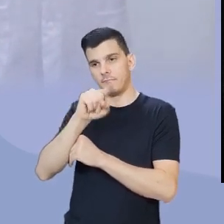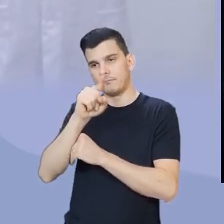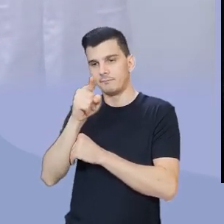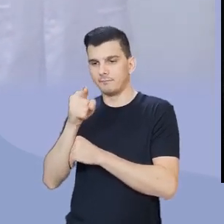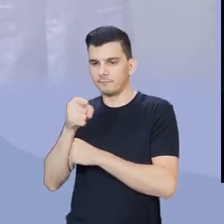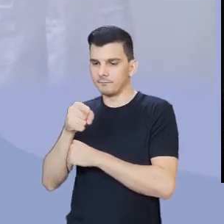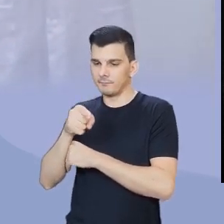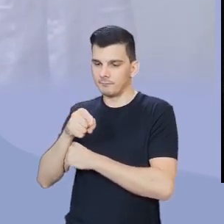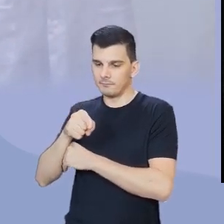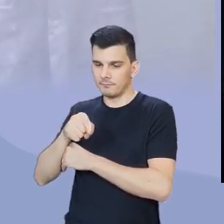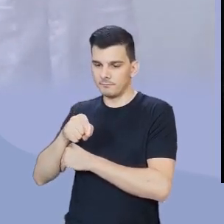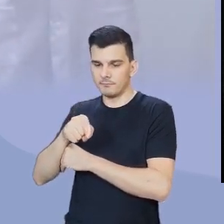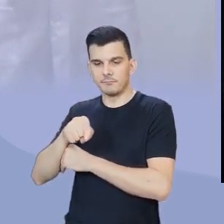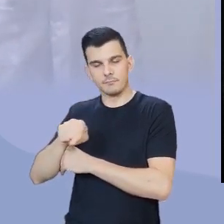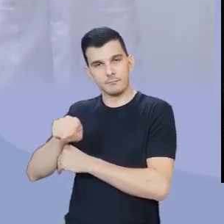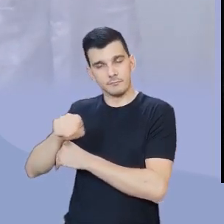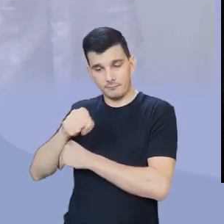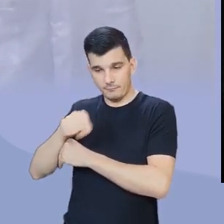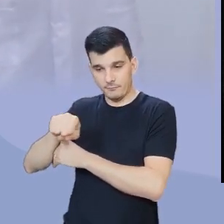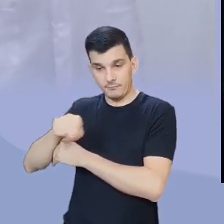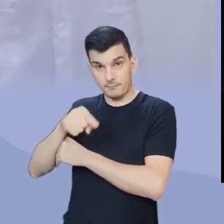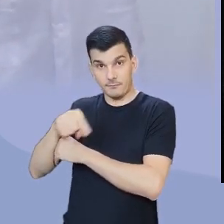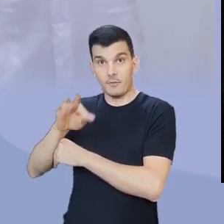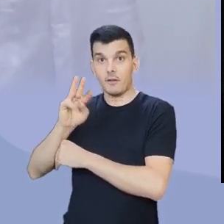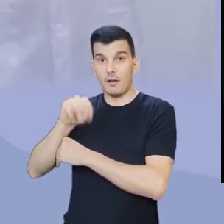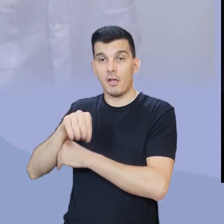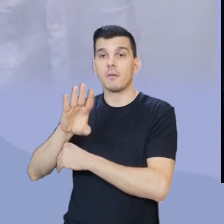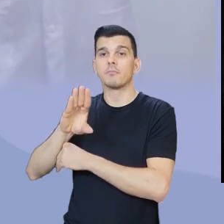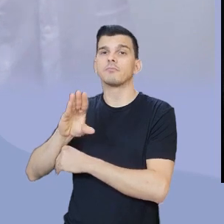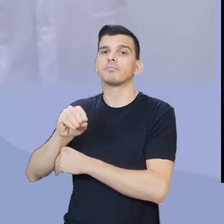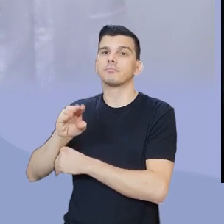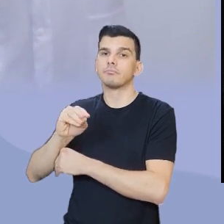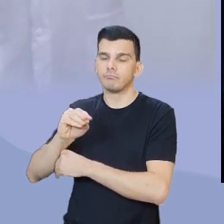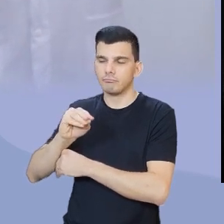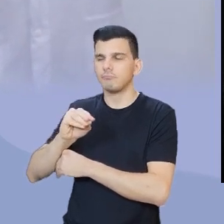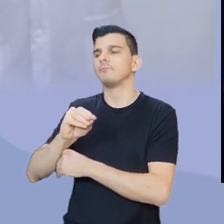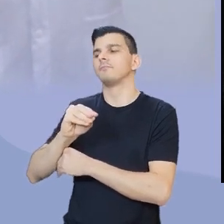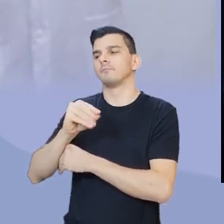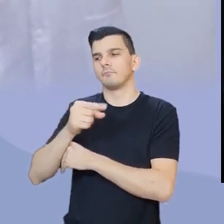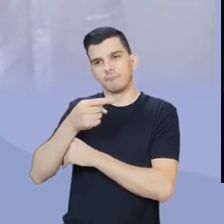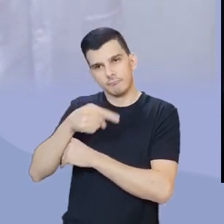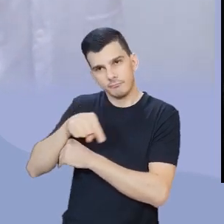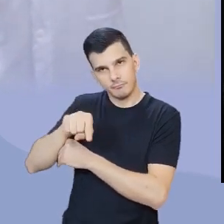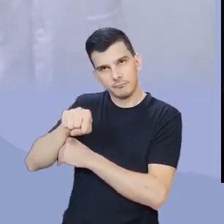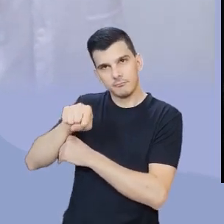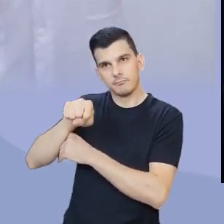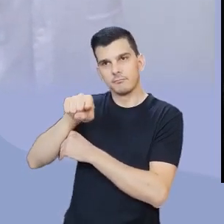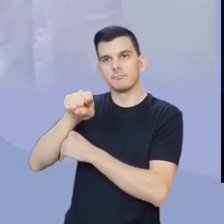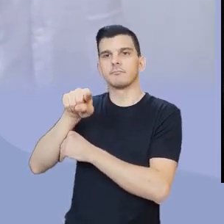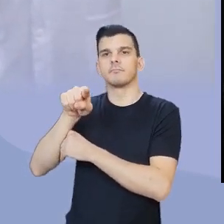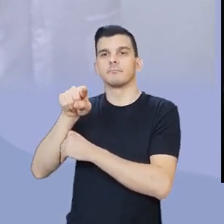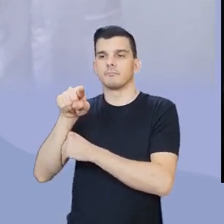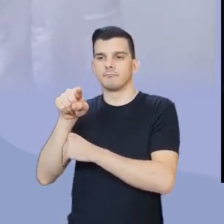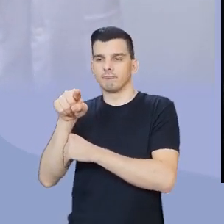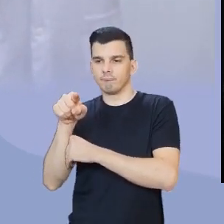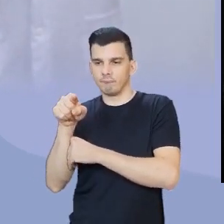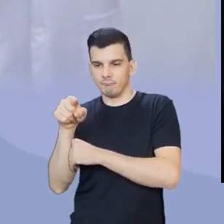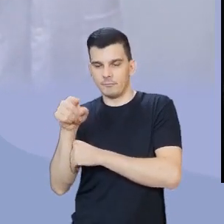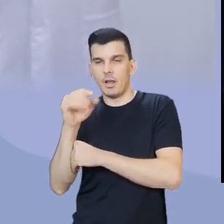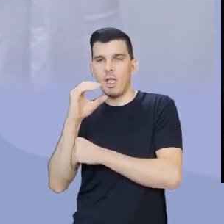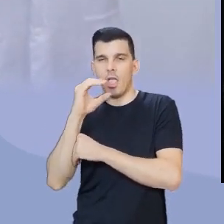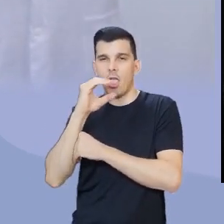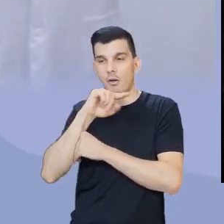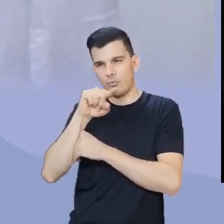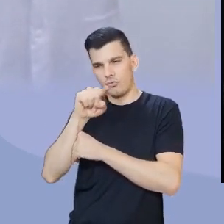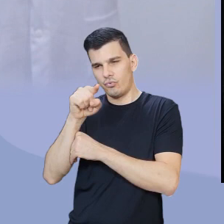liga, começa a resfriar, passa no TM aqui embaixo, desliga, volta a esquentar,